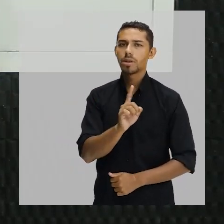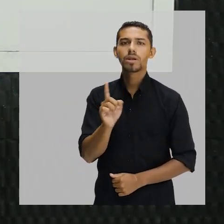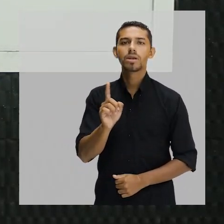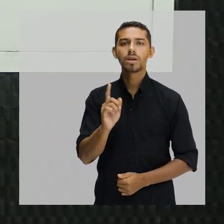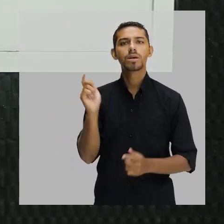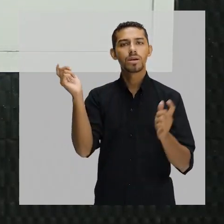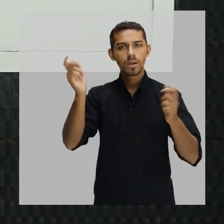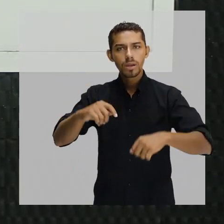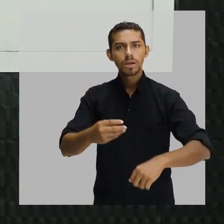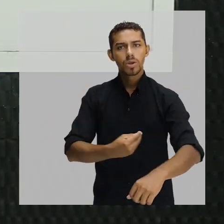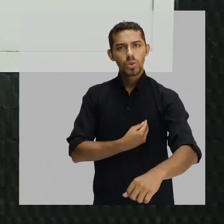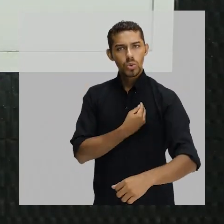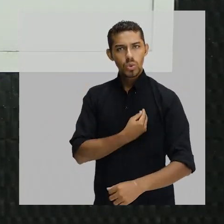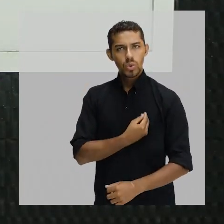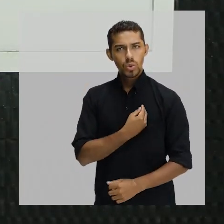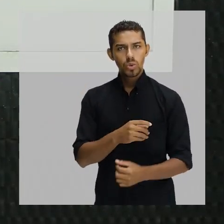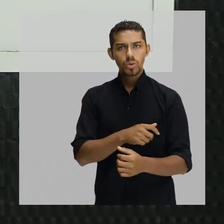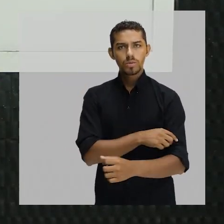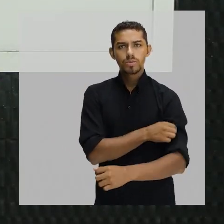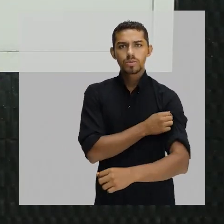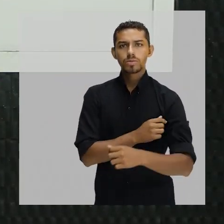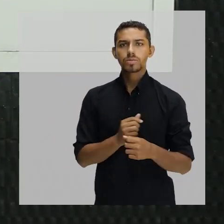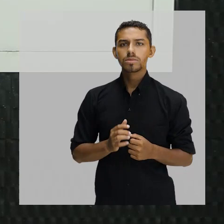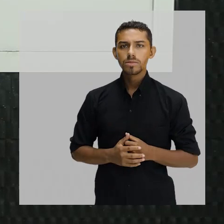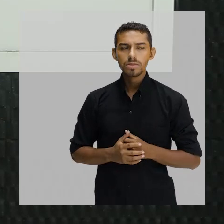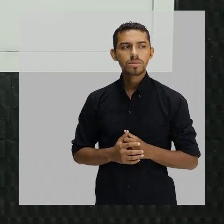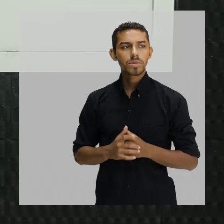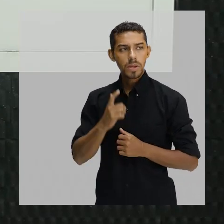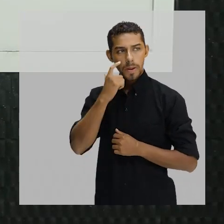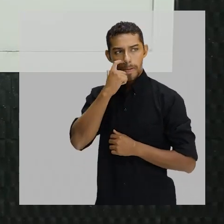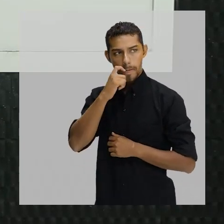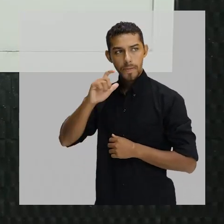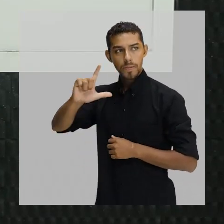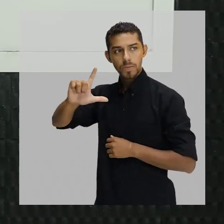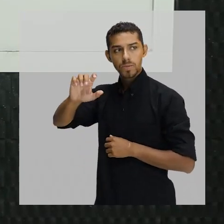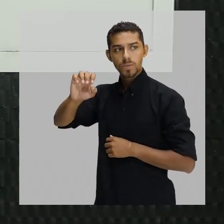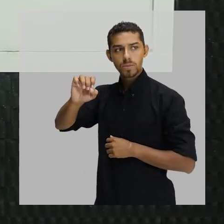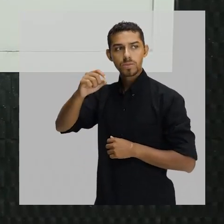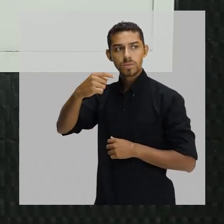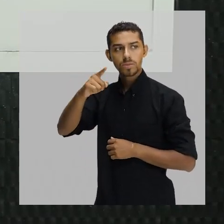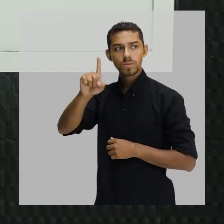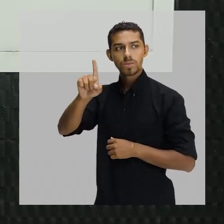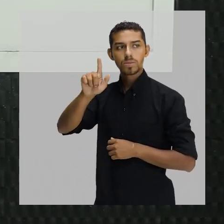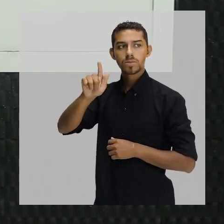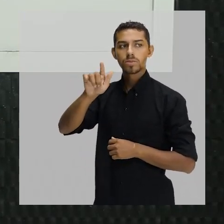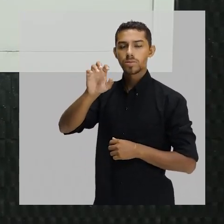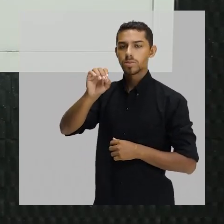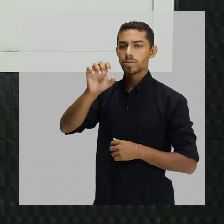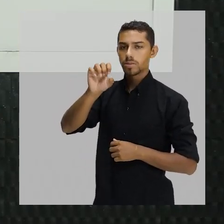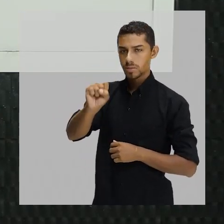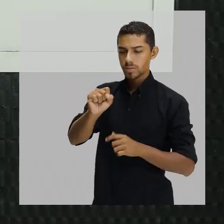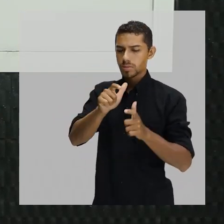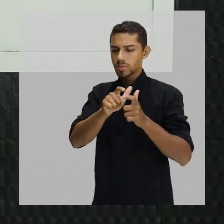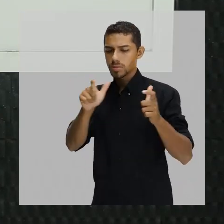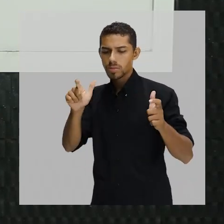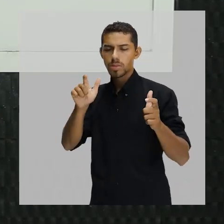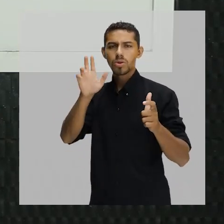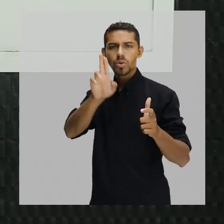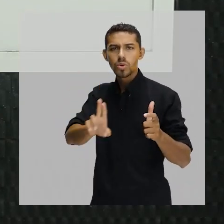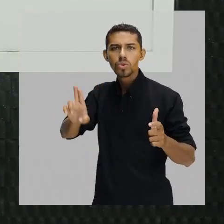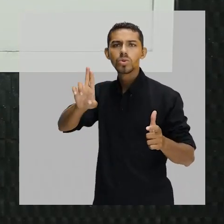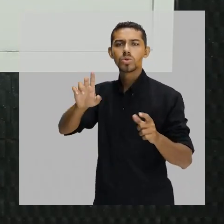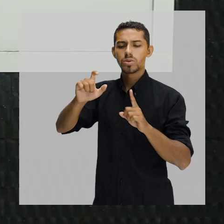ele tem a presença, ok, de um logos maior. Aí vem aquela expressão logos. Professor, o senhor já usou